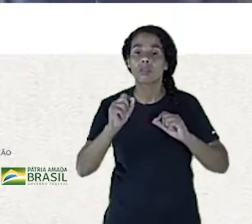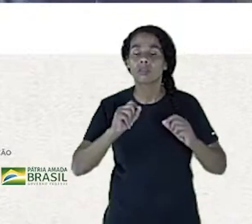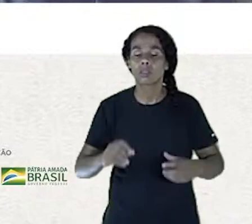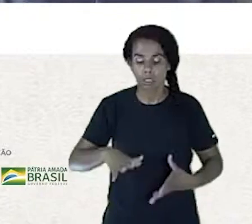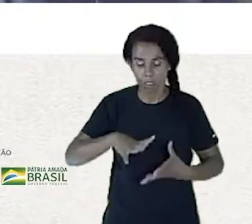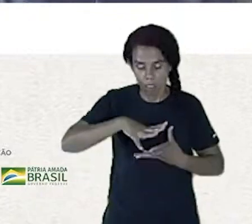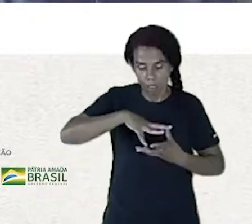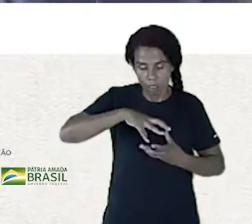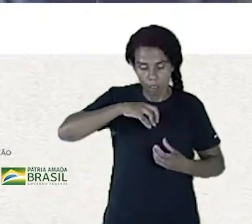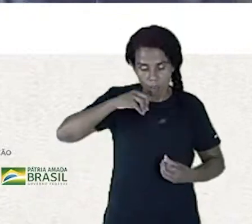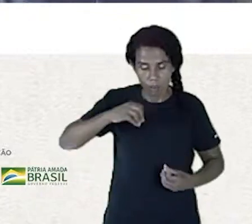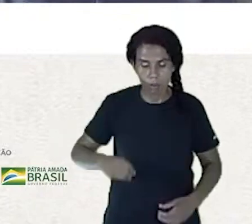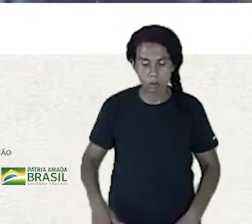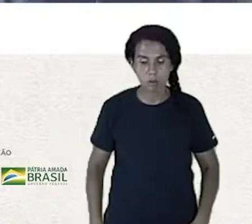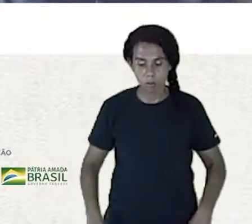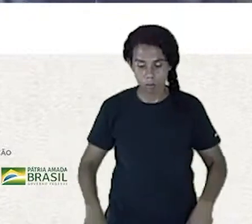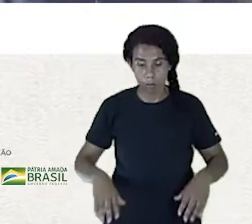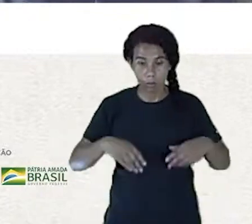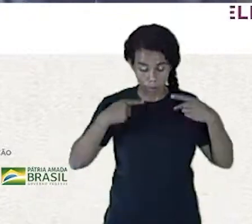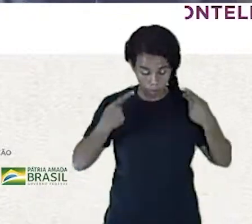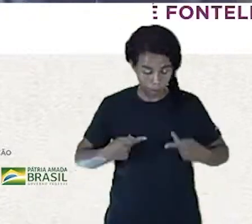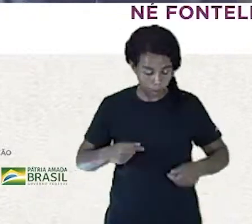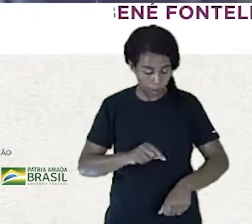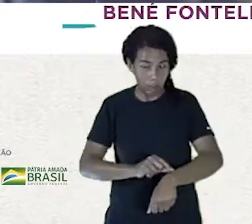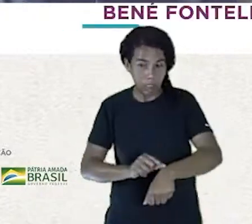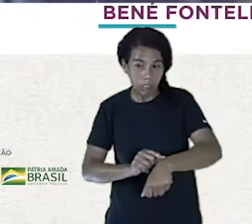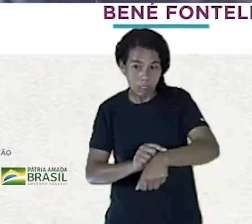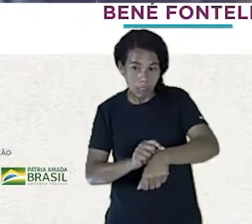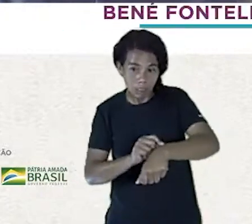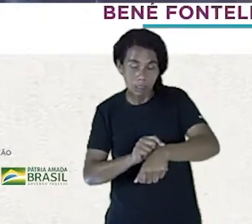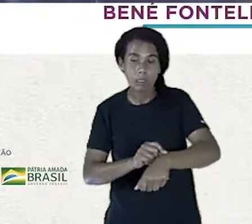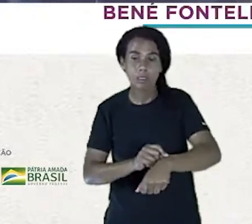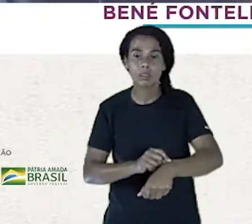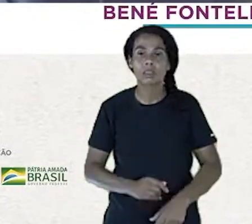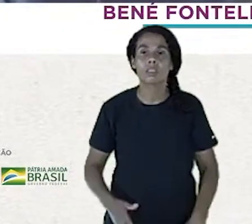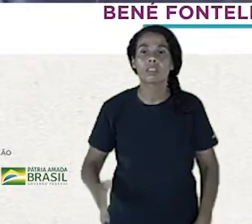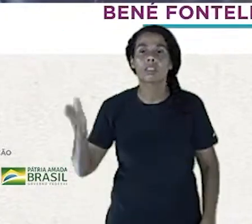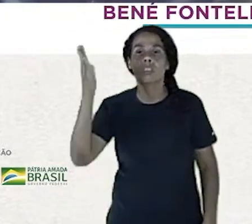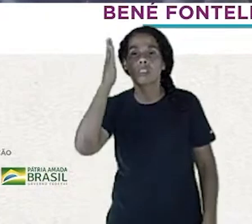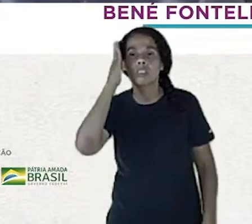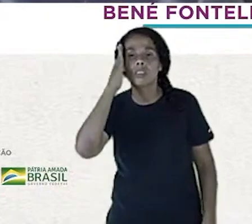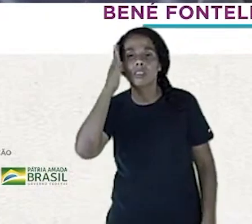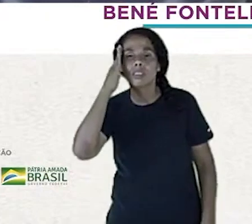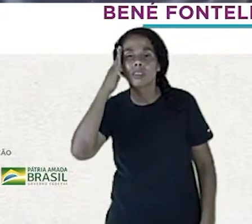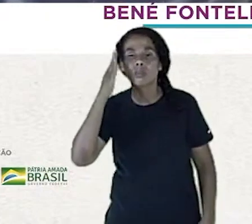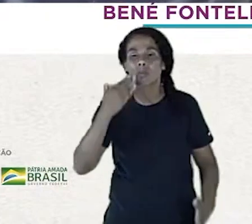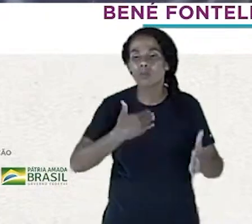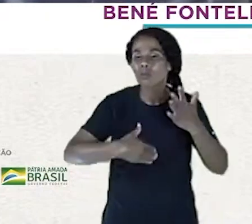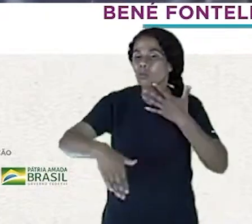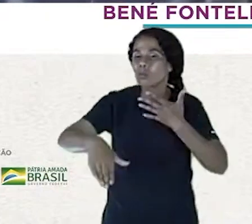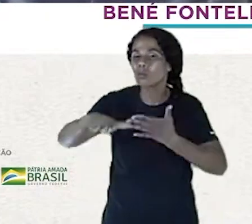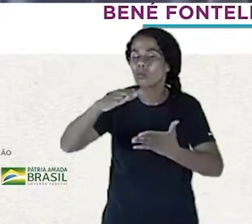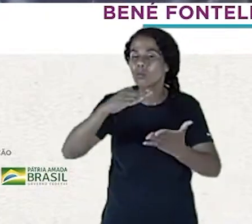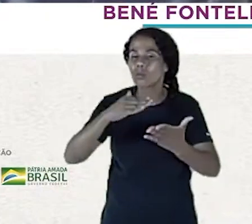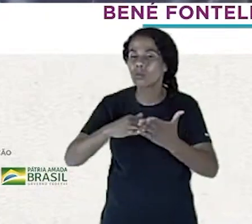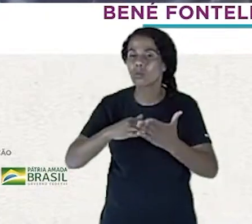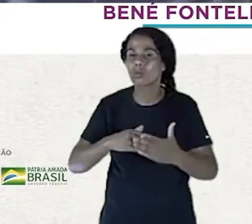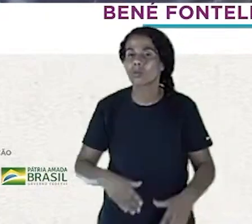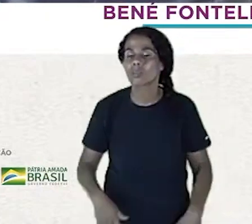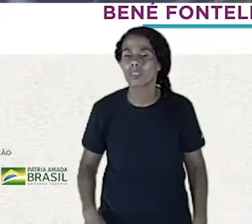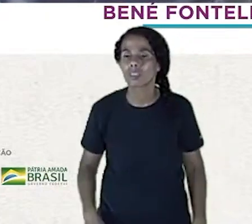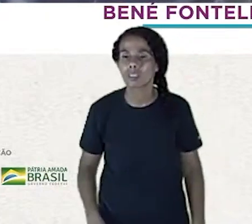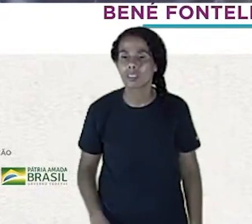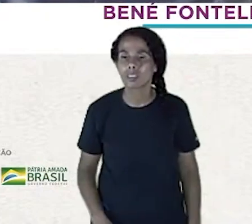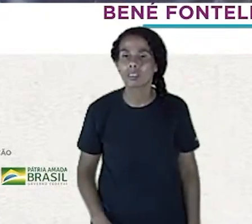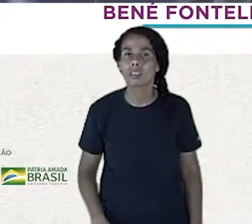para as lonjuras do universo. Daqui a pouco já vamos estar em Marte, daqui a